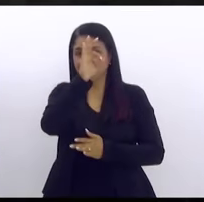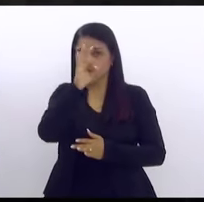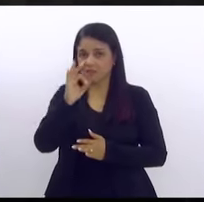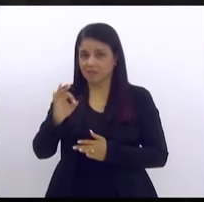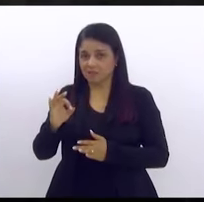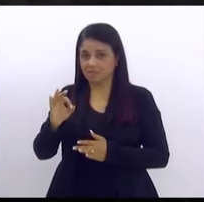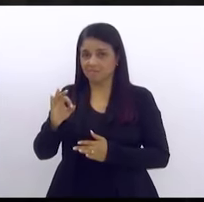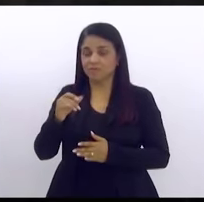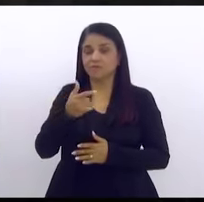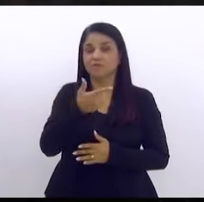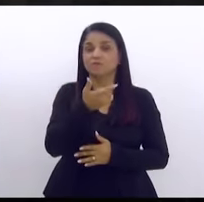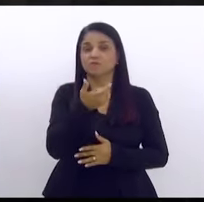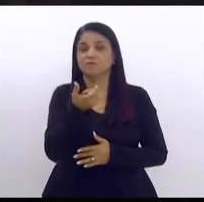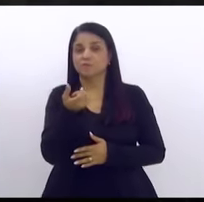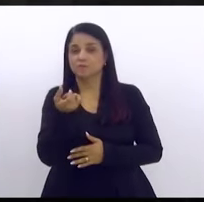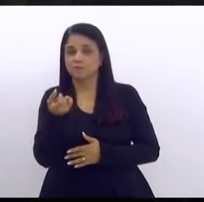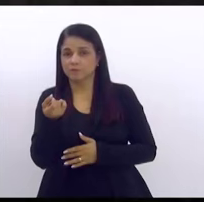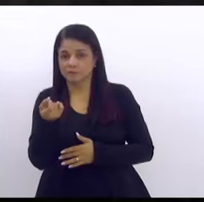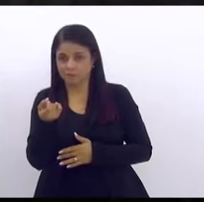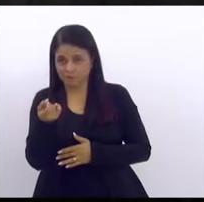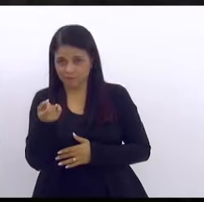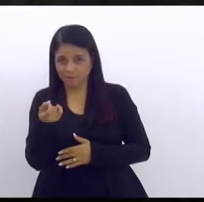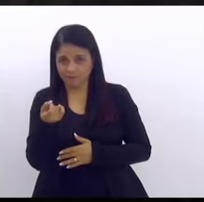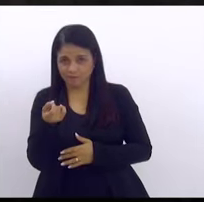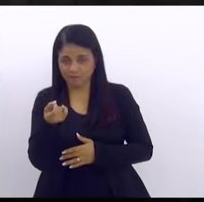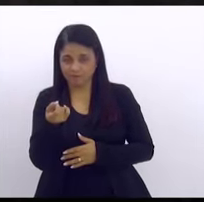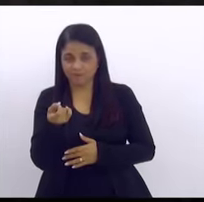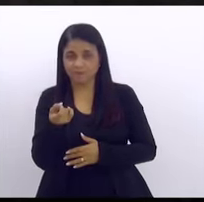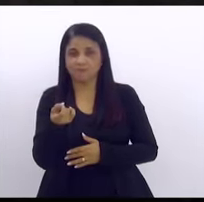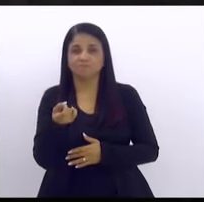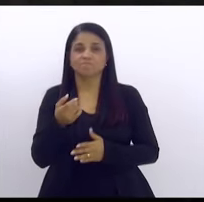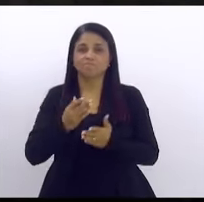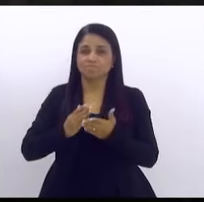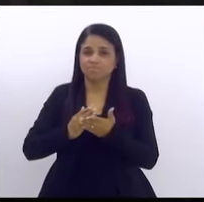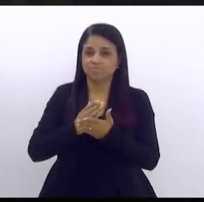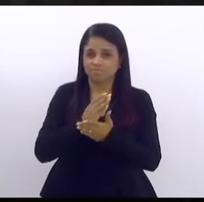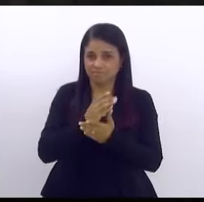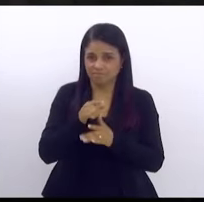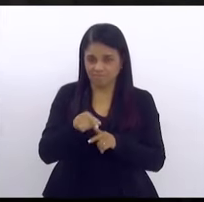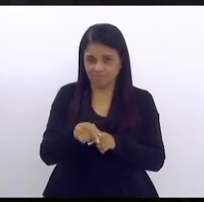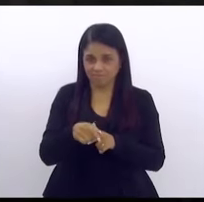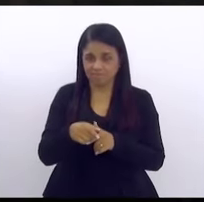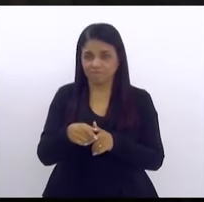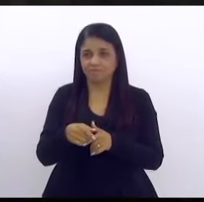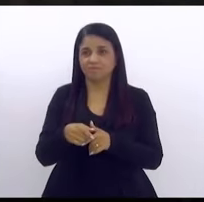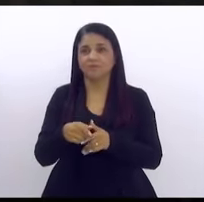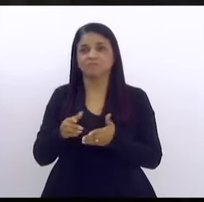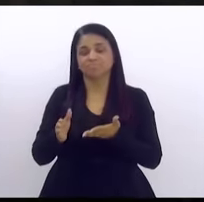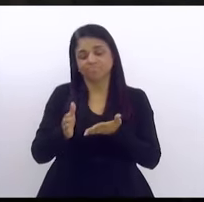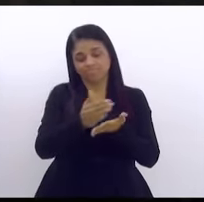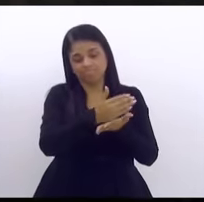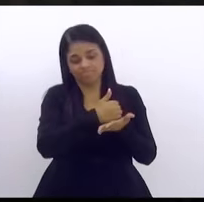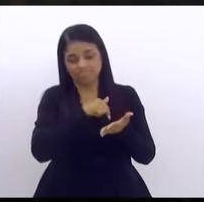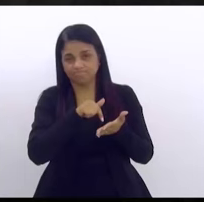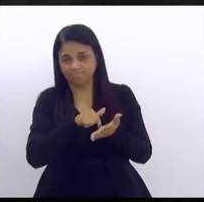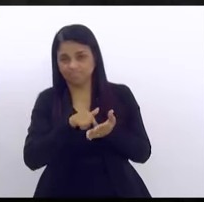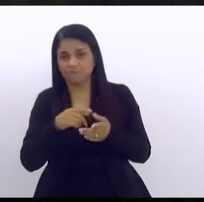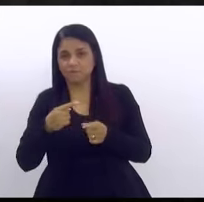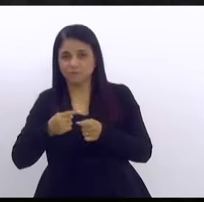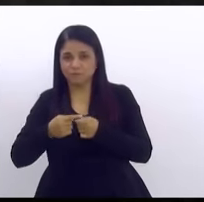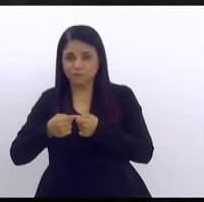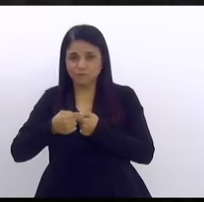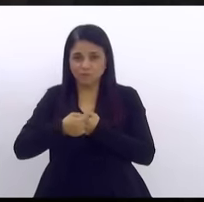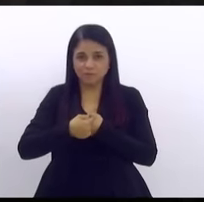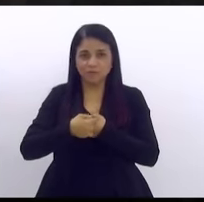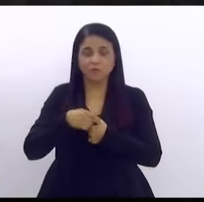de 20% que recentemente aprovamos e vai gerar para os caixas do Estado e municípios